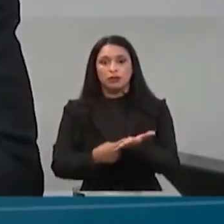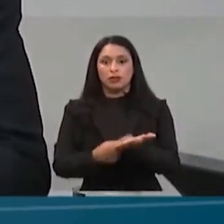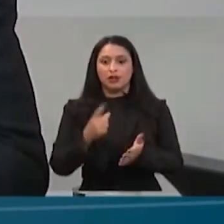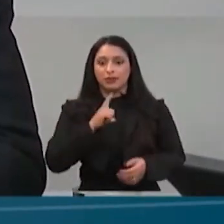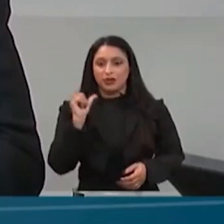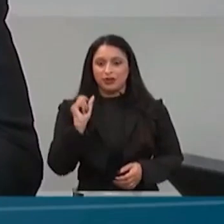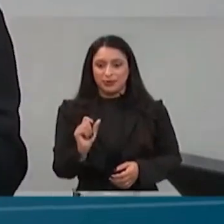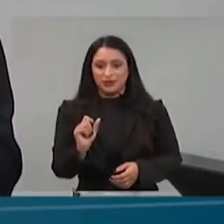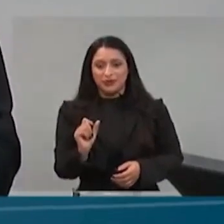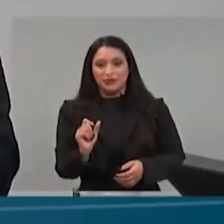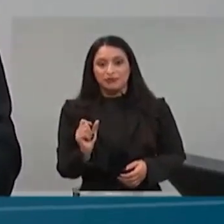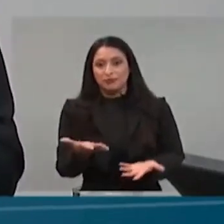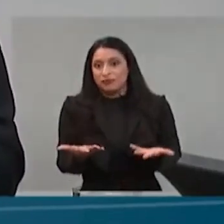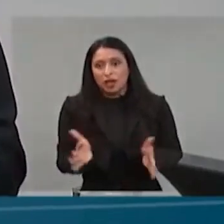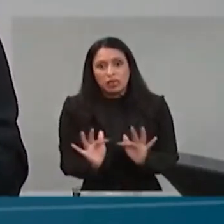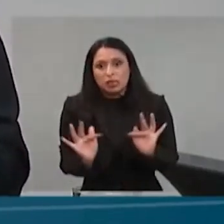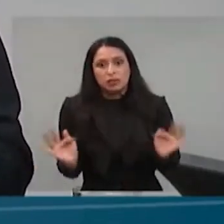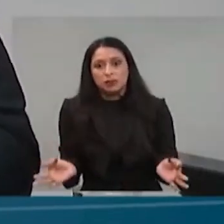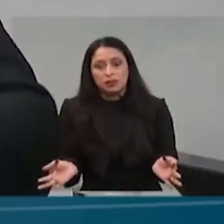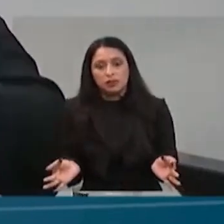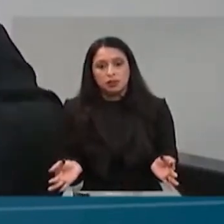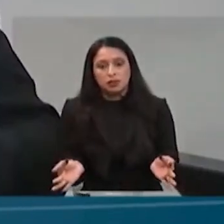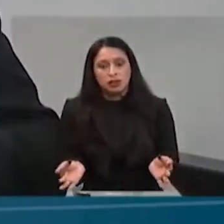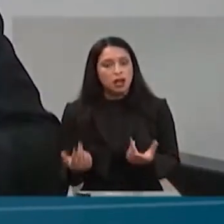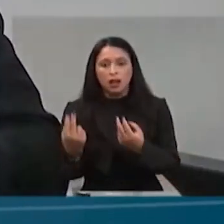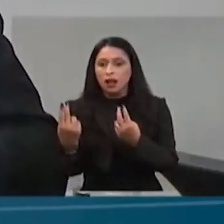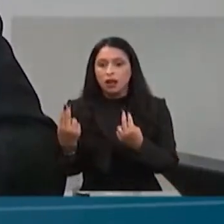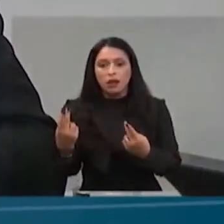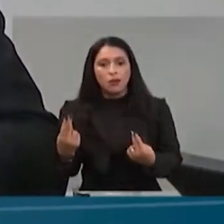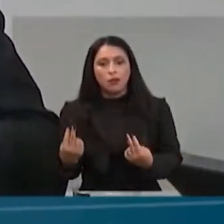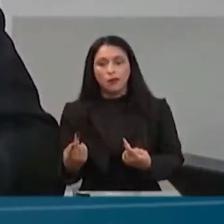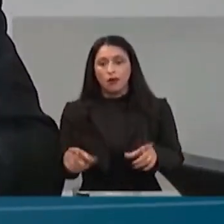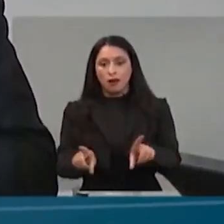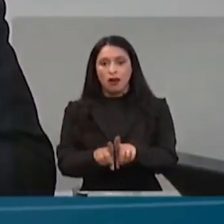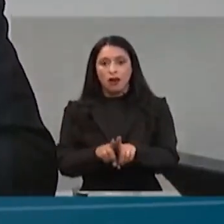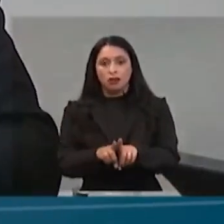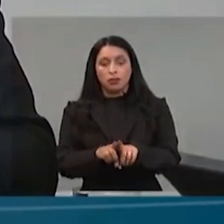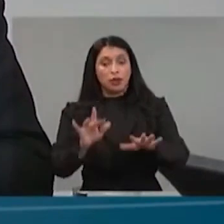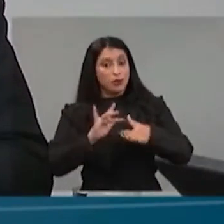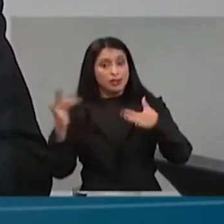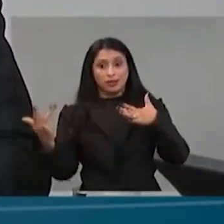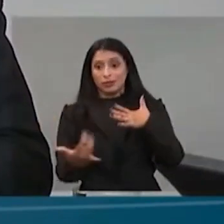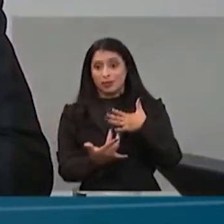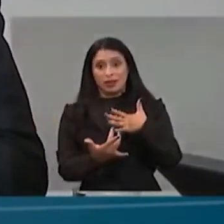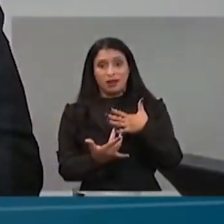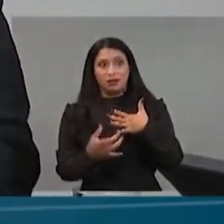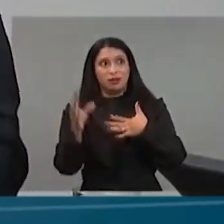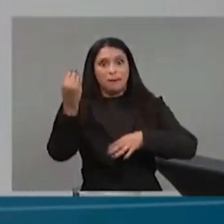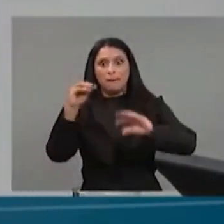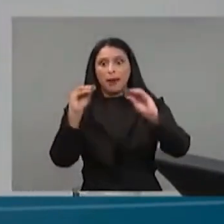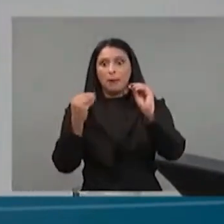nada ocorreu. É algo muito simples. É a mesma coisa em relação, às redes sociais, às big techs. Se